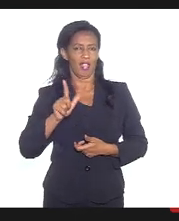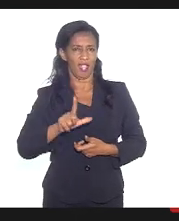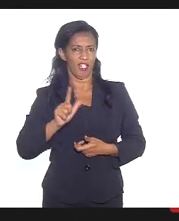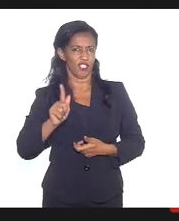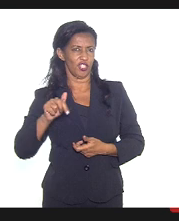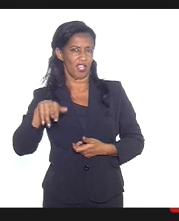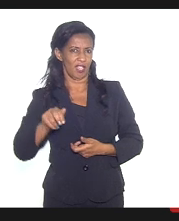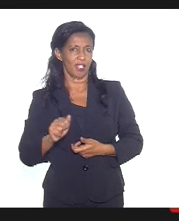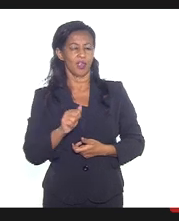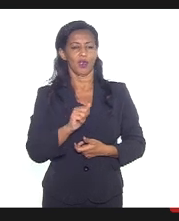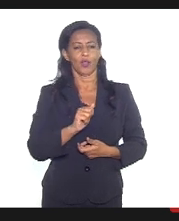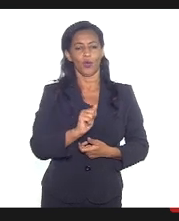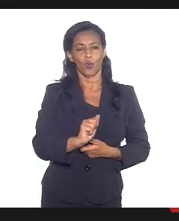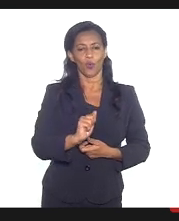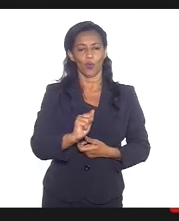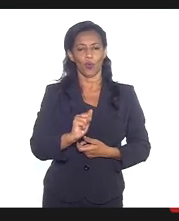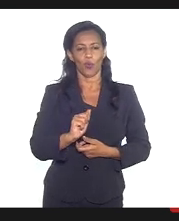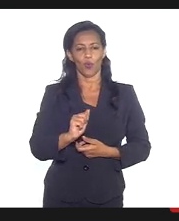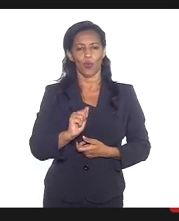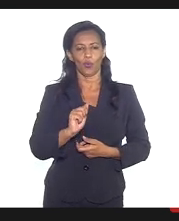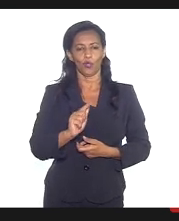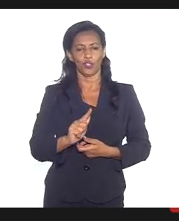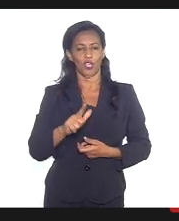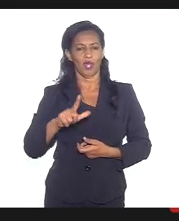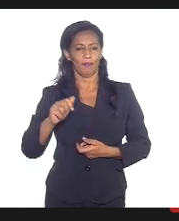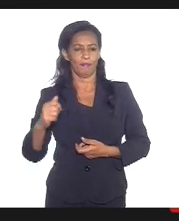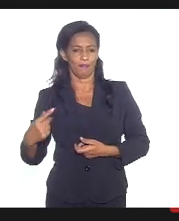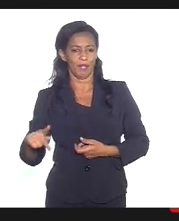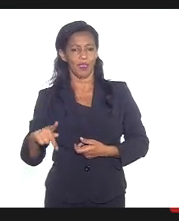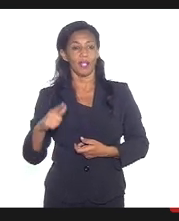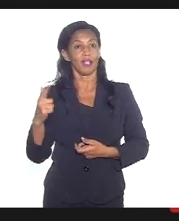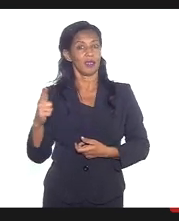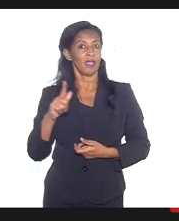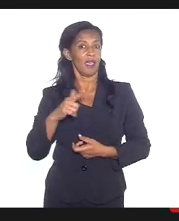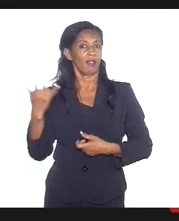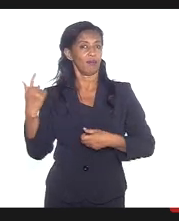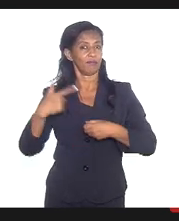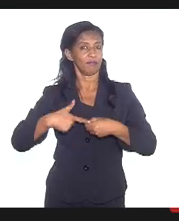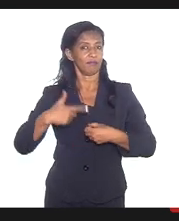o GLP e o que a gente chama de gasolina natural, que é o C5+.